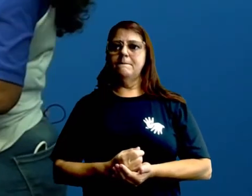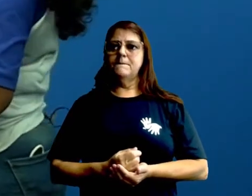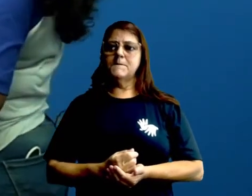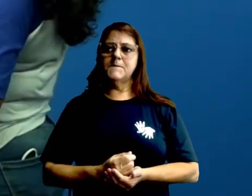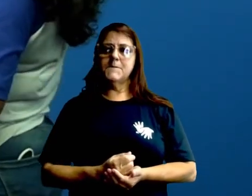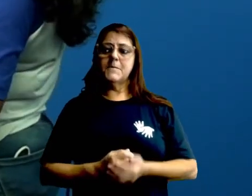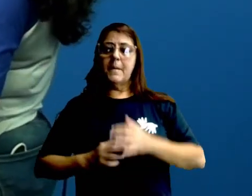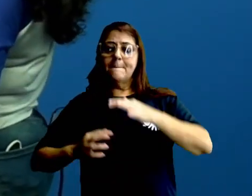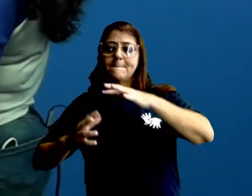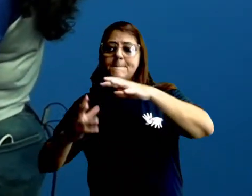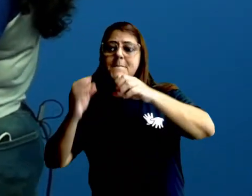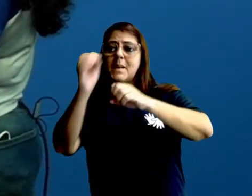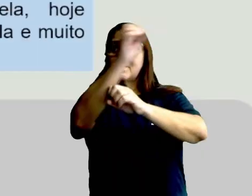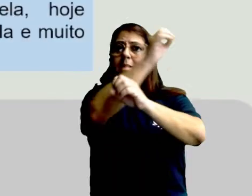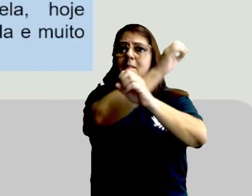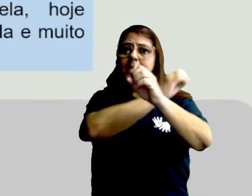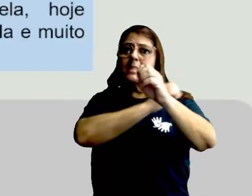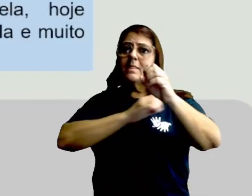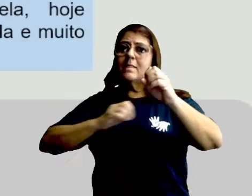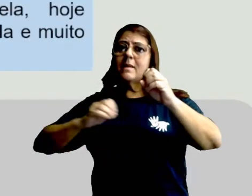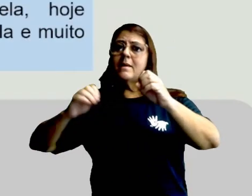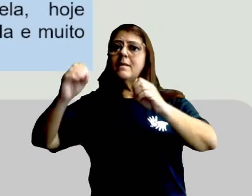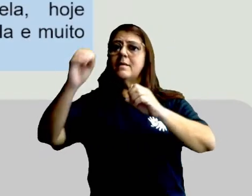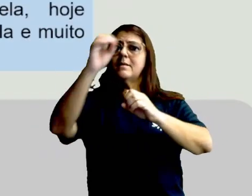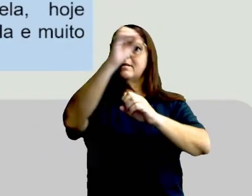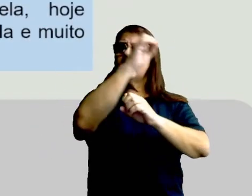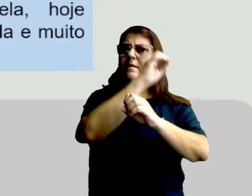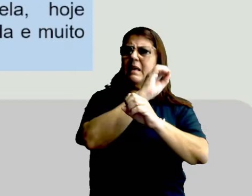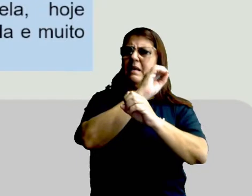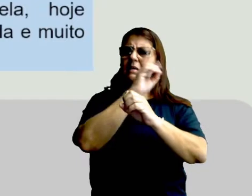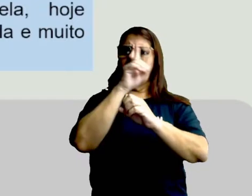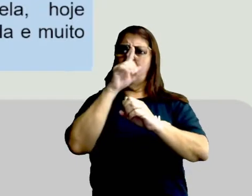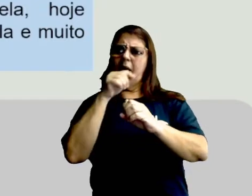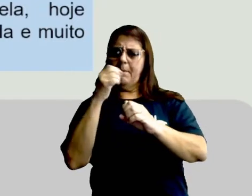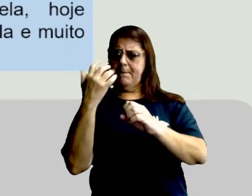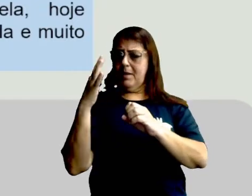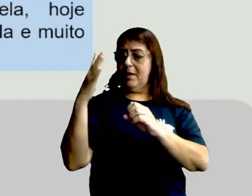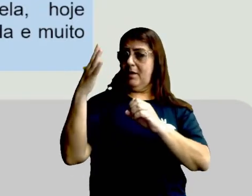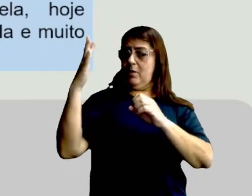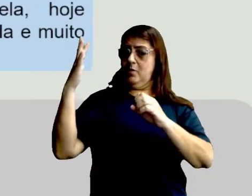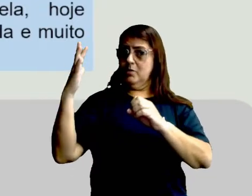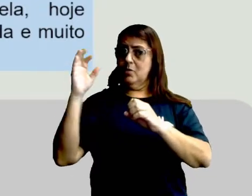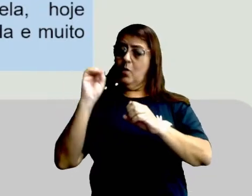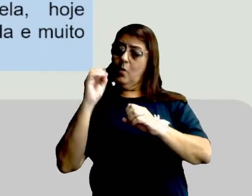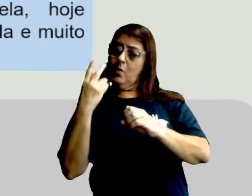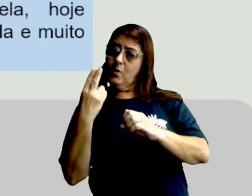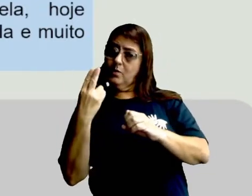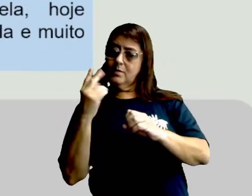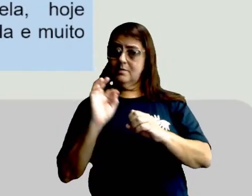Ó, planetas são astros luminosos ou iluminados? Bom, os